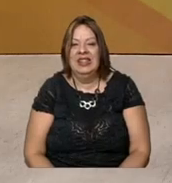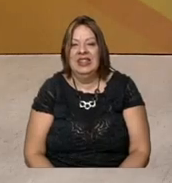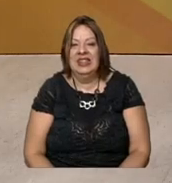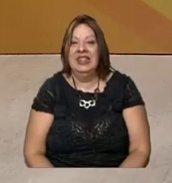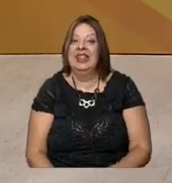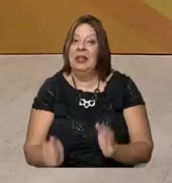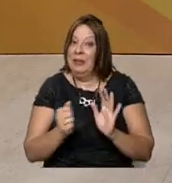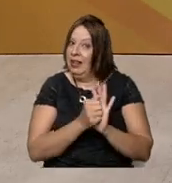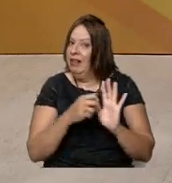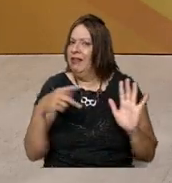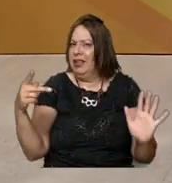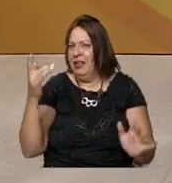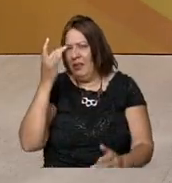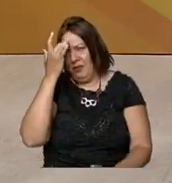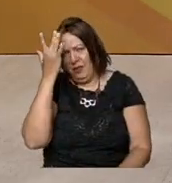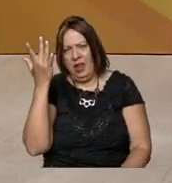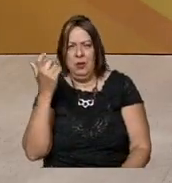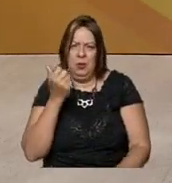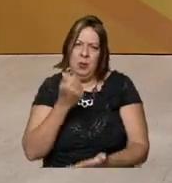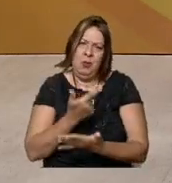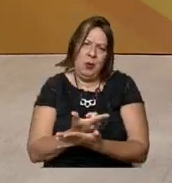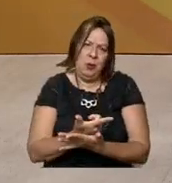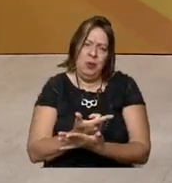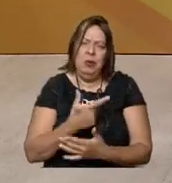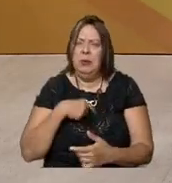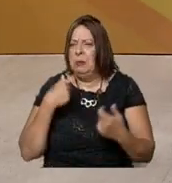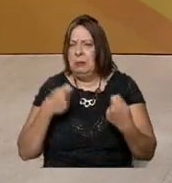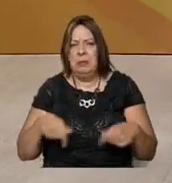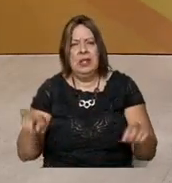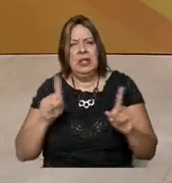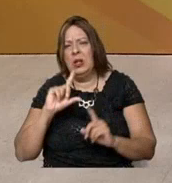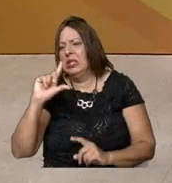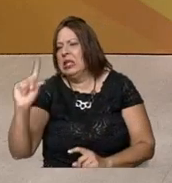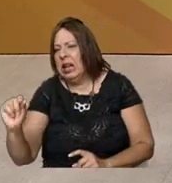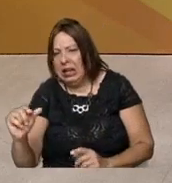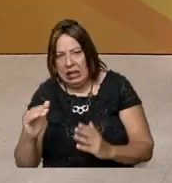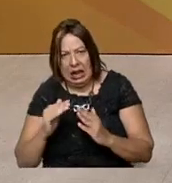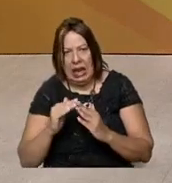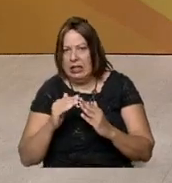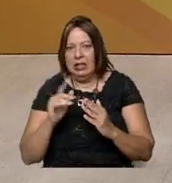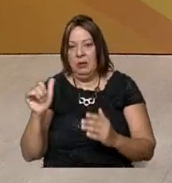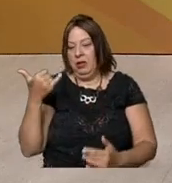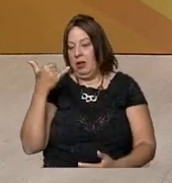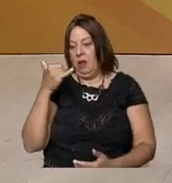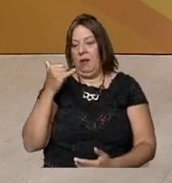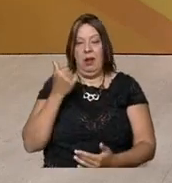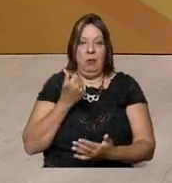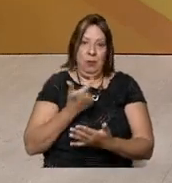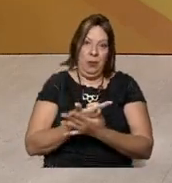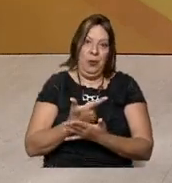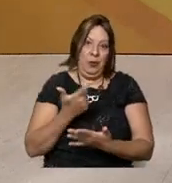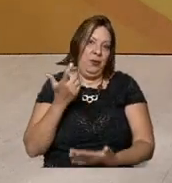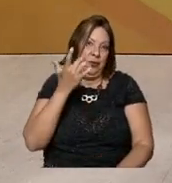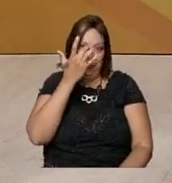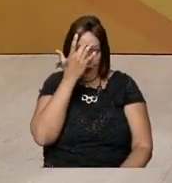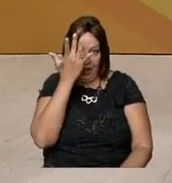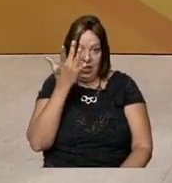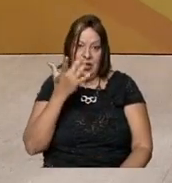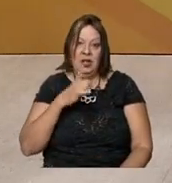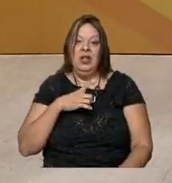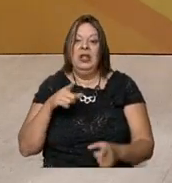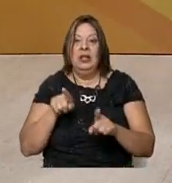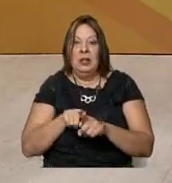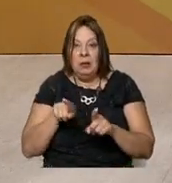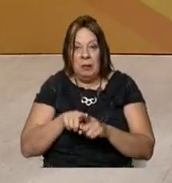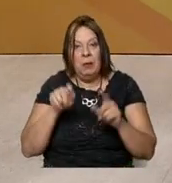aplicativo também, com né? Com certeza. Esse nem teve o trabalho de sair de casa, né? Pegou o celular, adquiriu e você pode fazer o mesmo, hein? Ó, o código de barras está